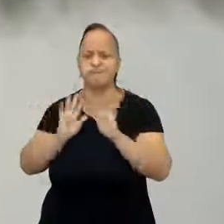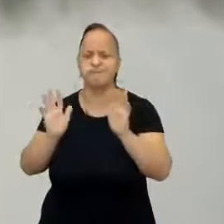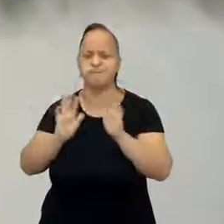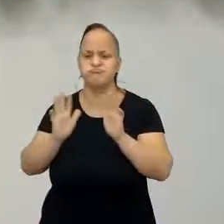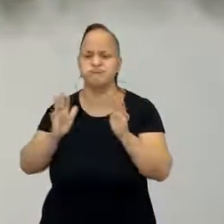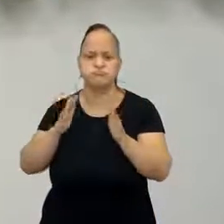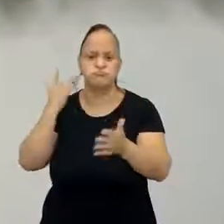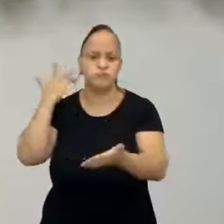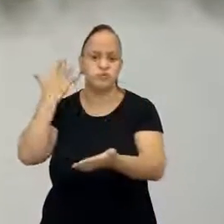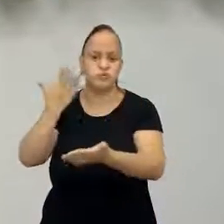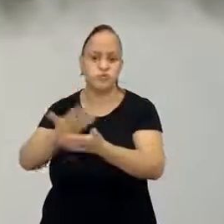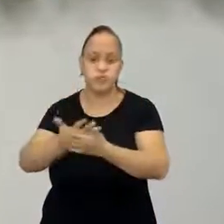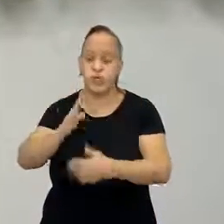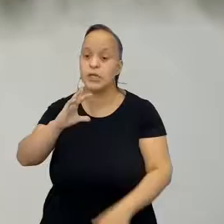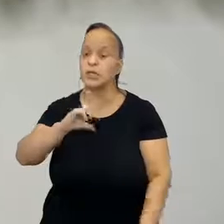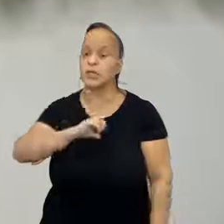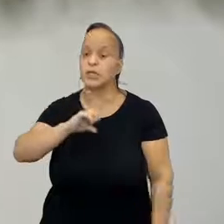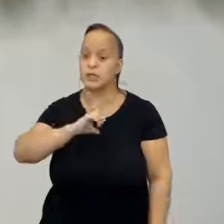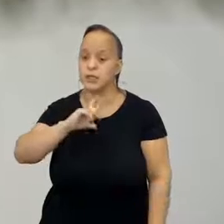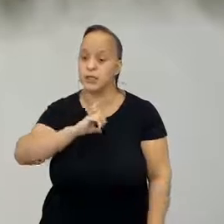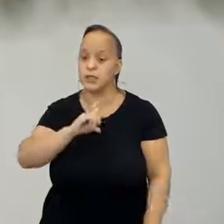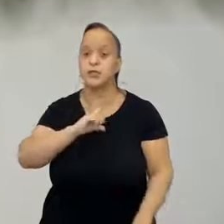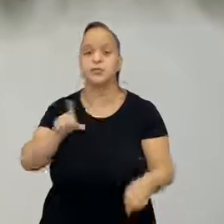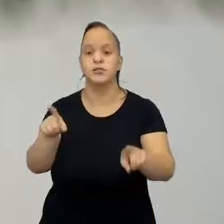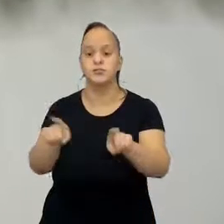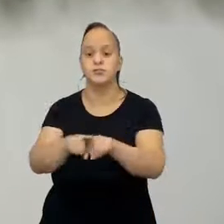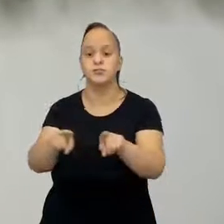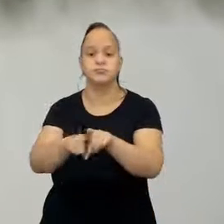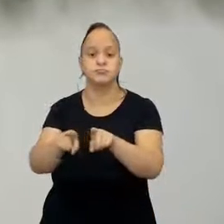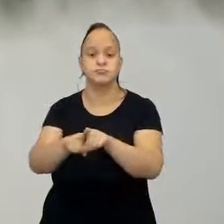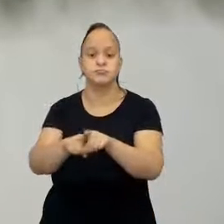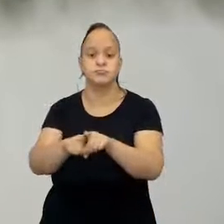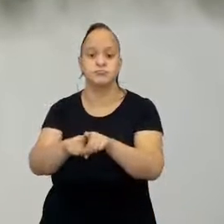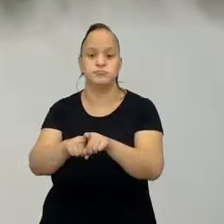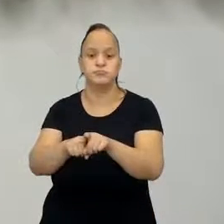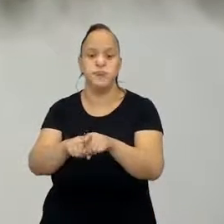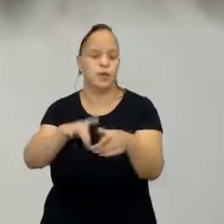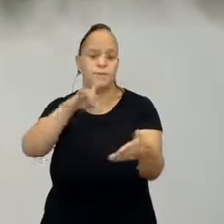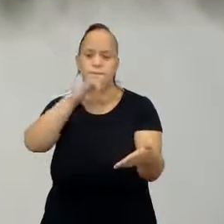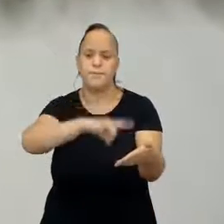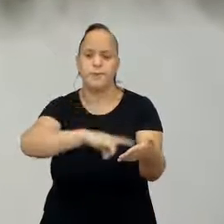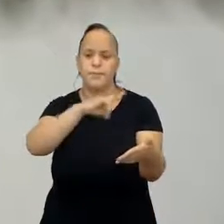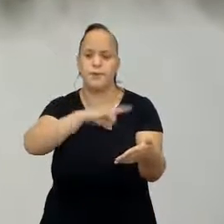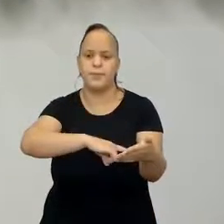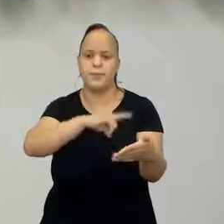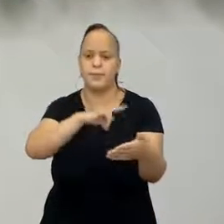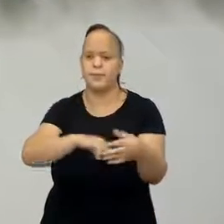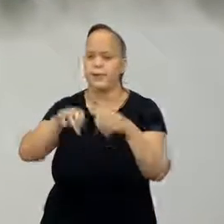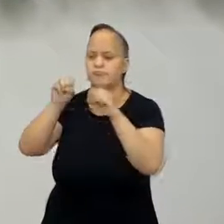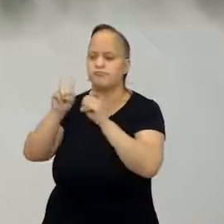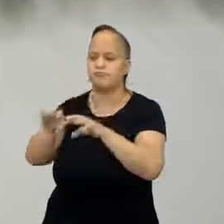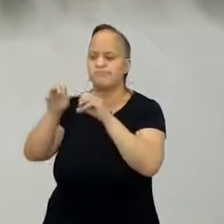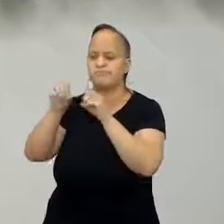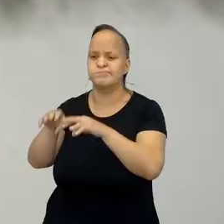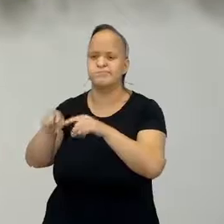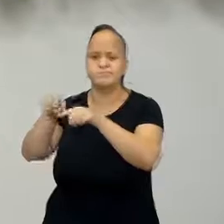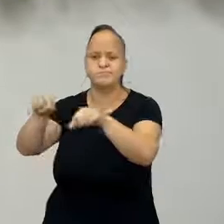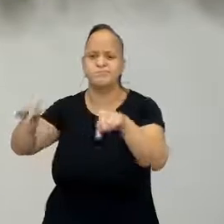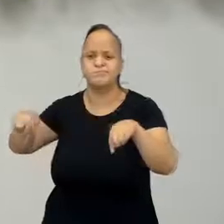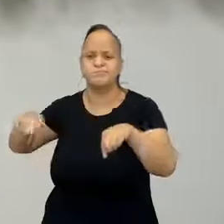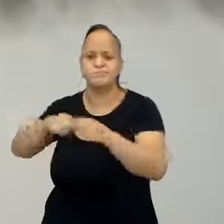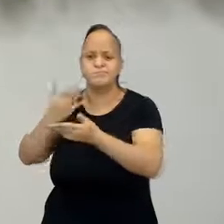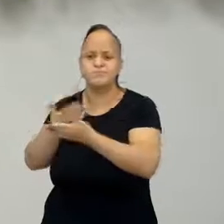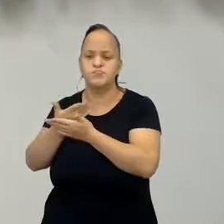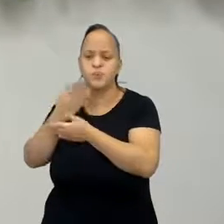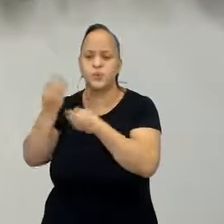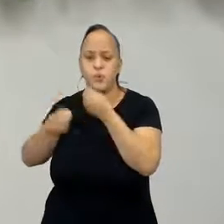sendo desenvolvido, inclusive pautado por todos os documentos que orientam as formações, as aulas e